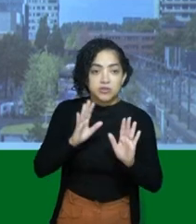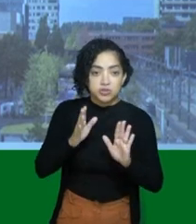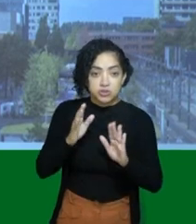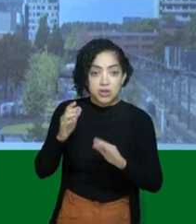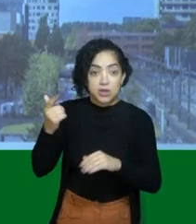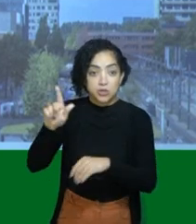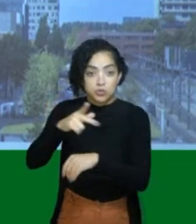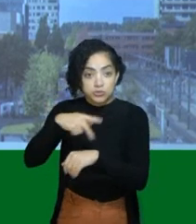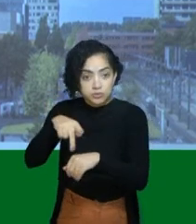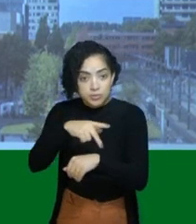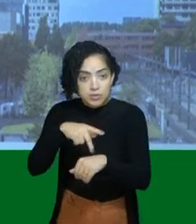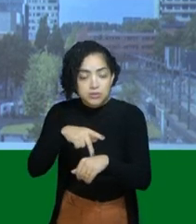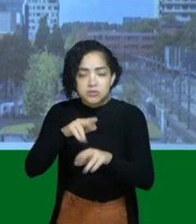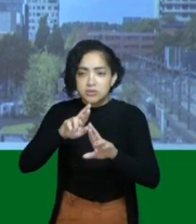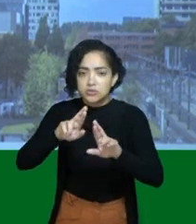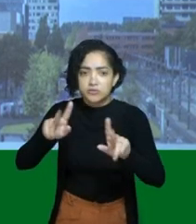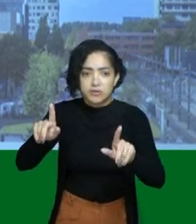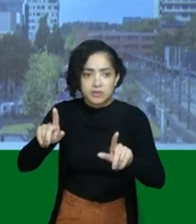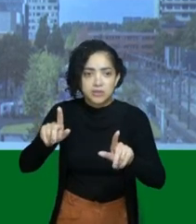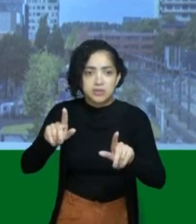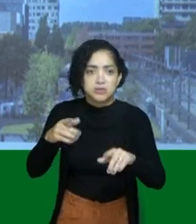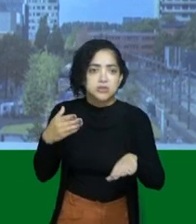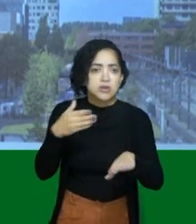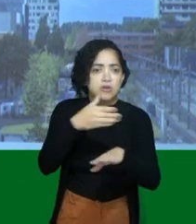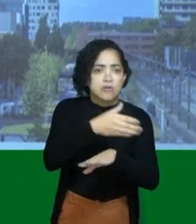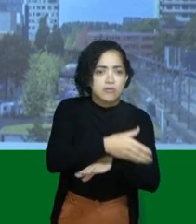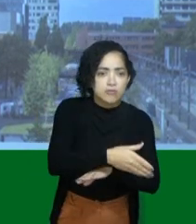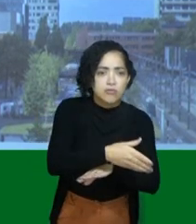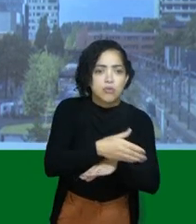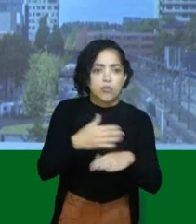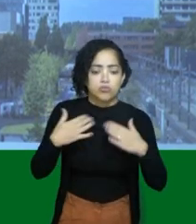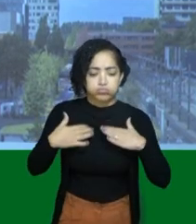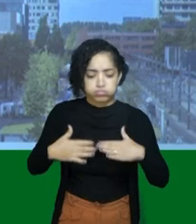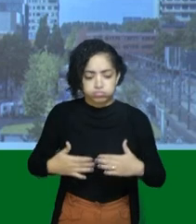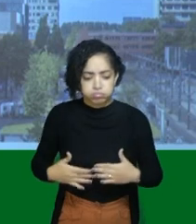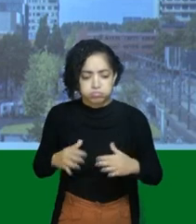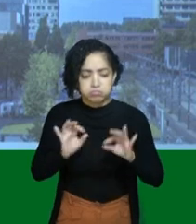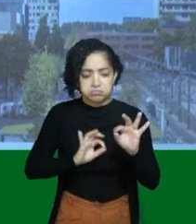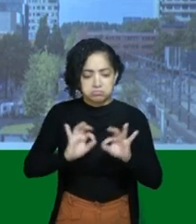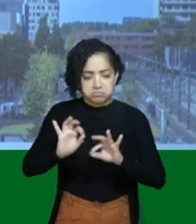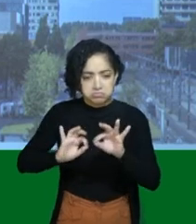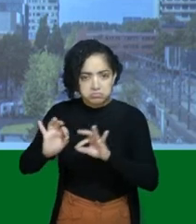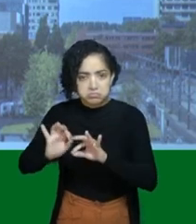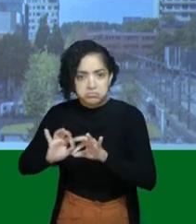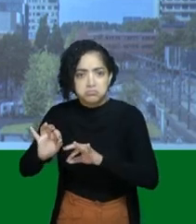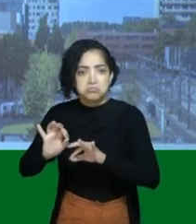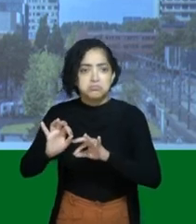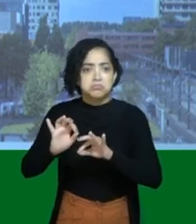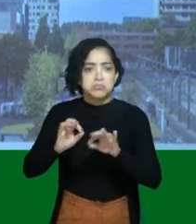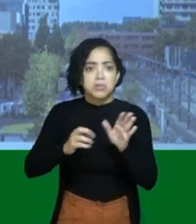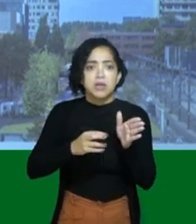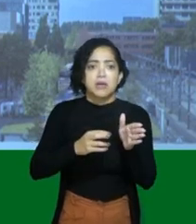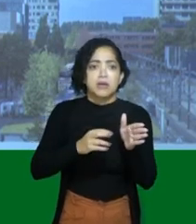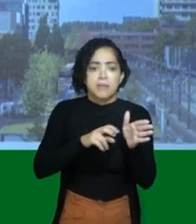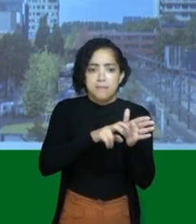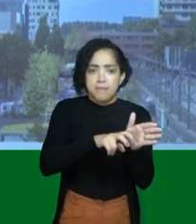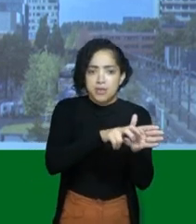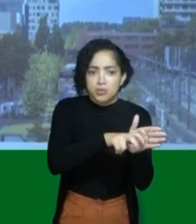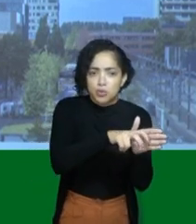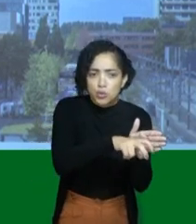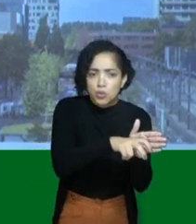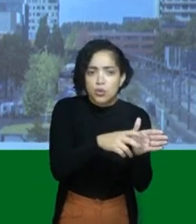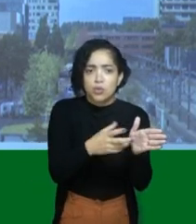Holanda, né, é outra coisa. Eu vou no teatro bem arrumada à noite, no metrô. Entende? Aí quando você tem